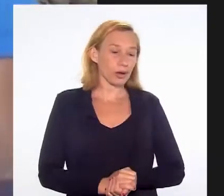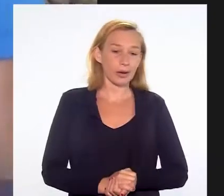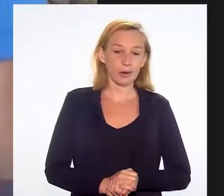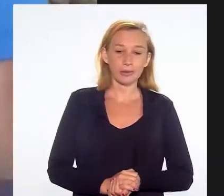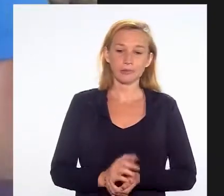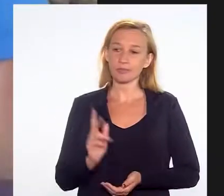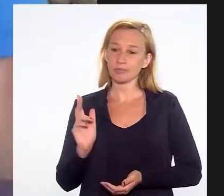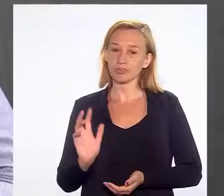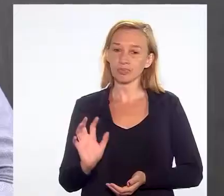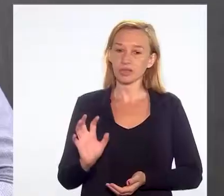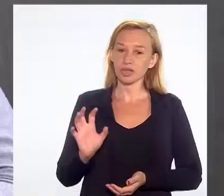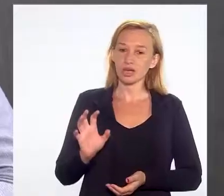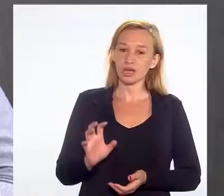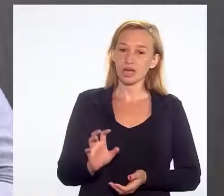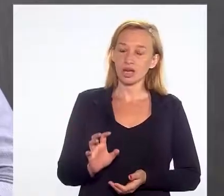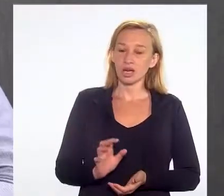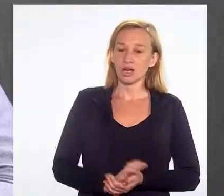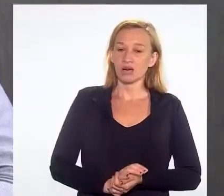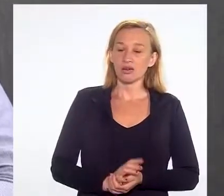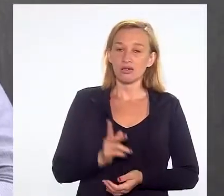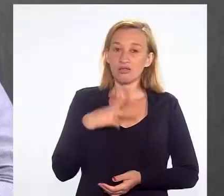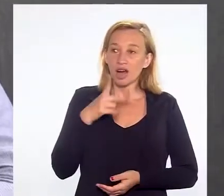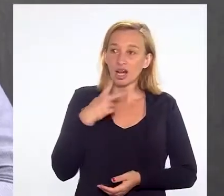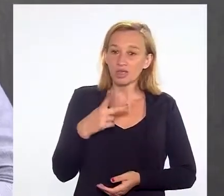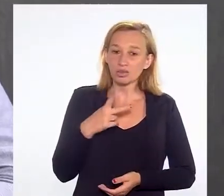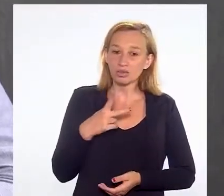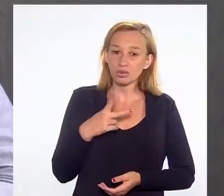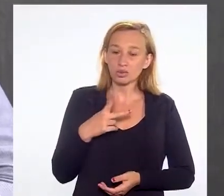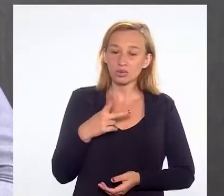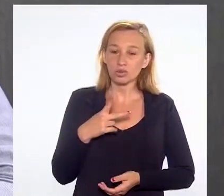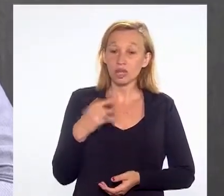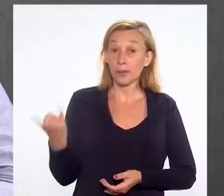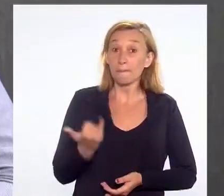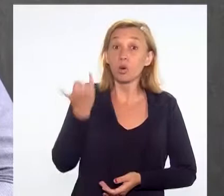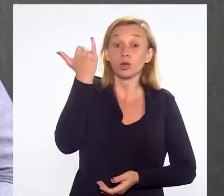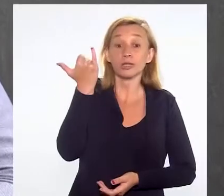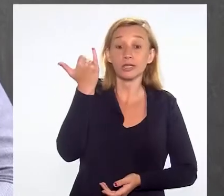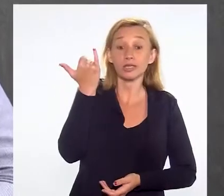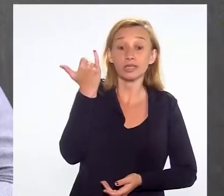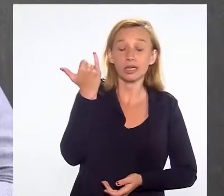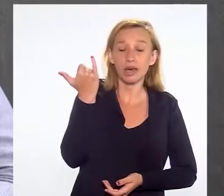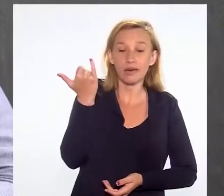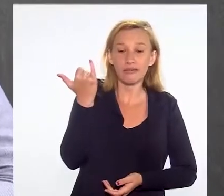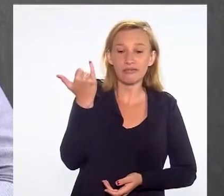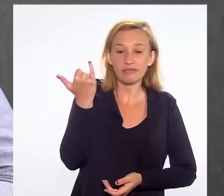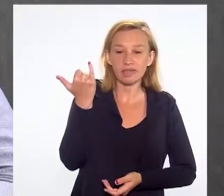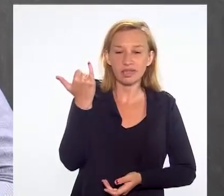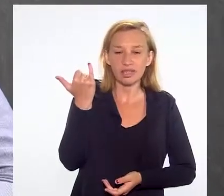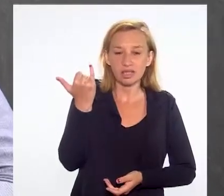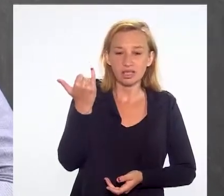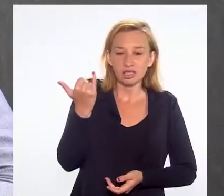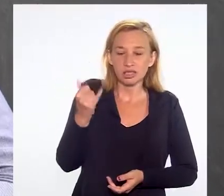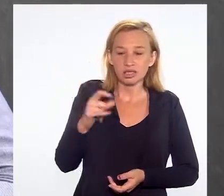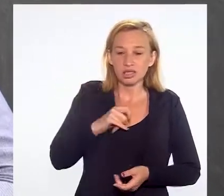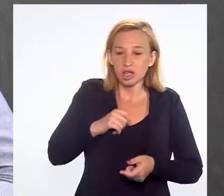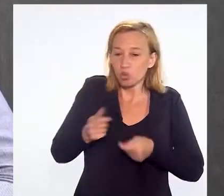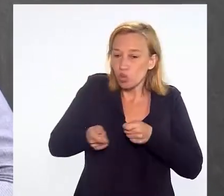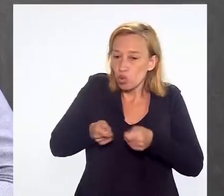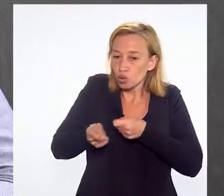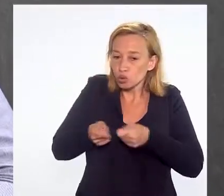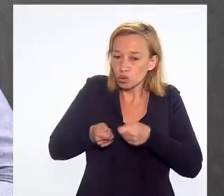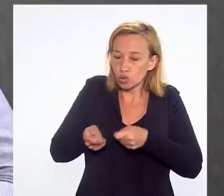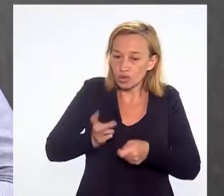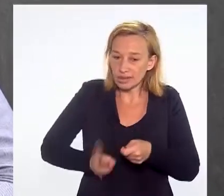multiplicando. Doutora, em relação ao mapeamento dessas variações, né? Os especialistas falam da importância